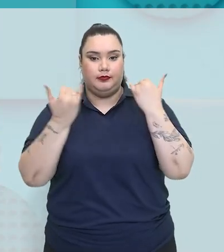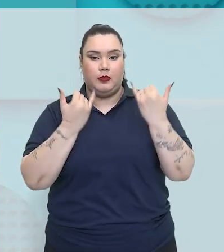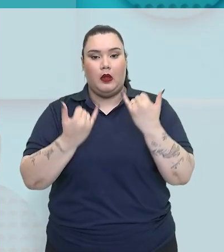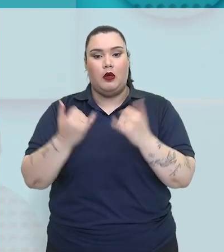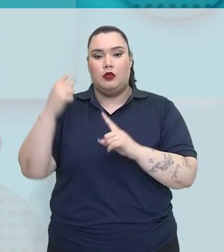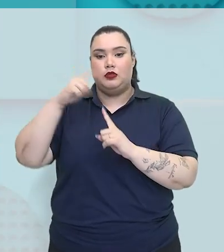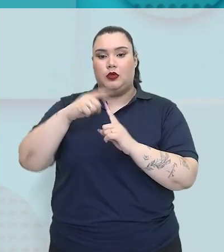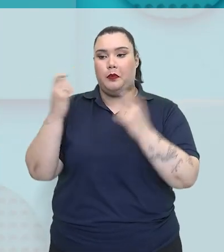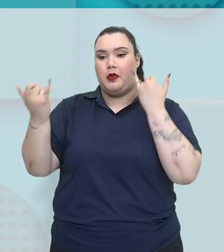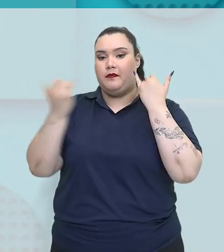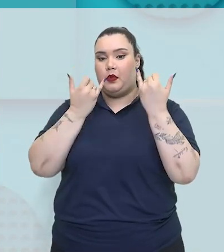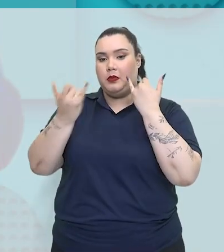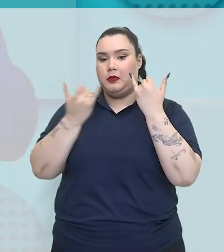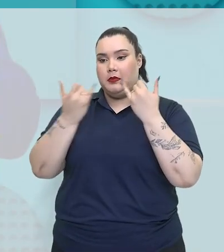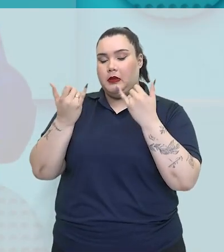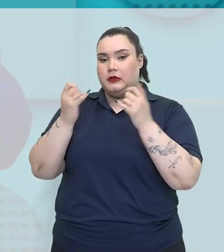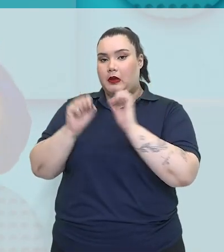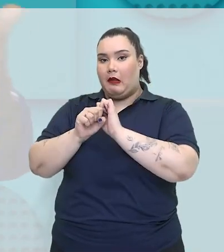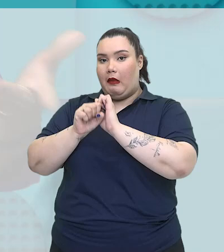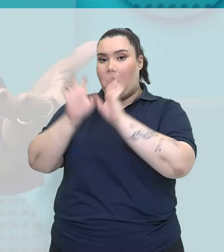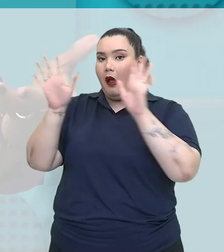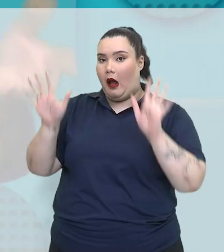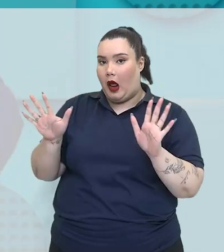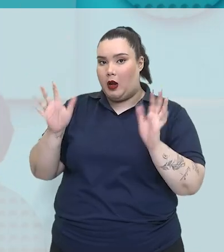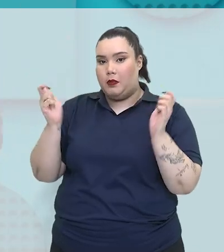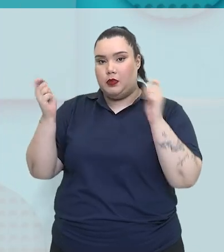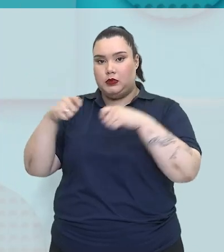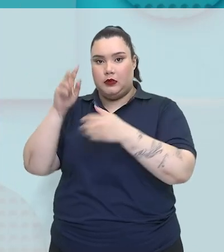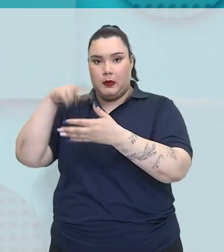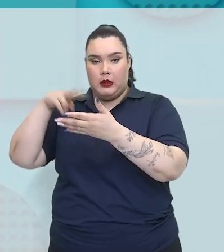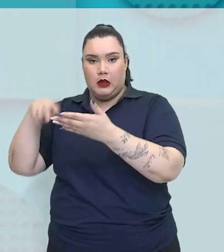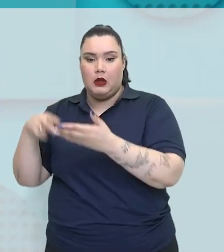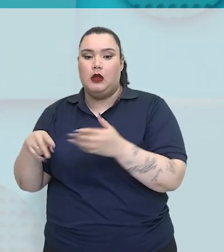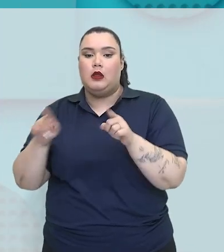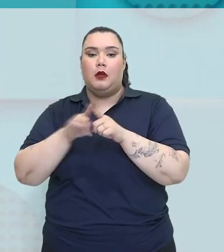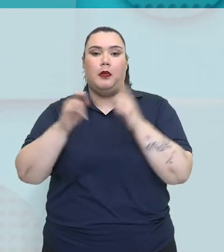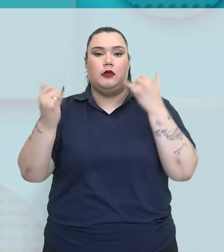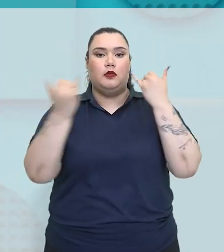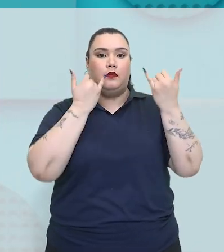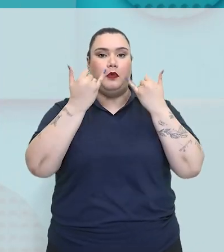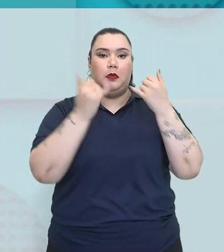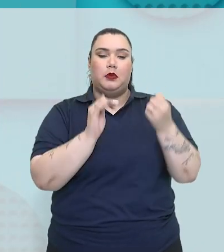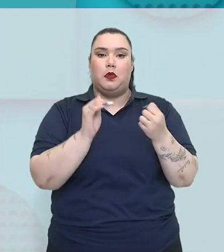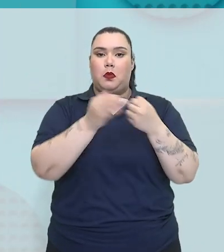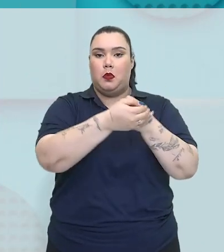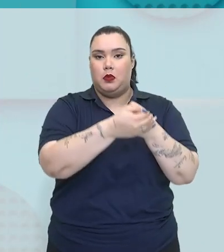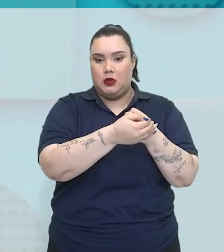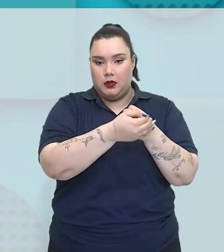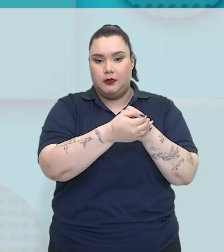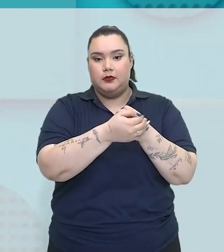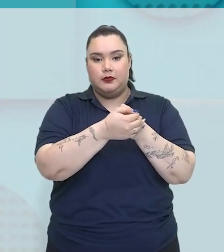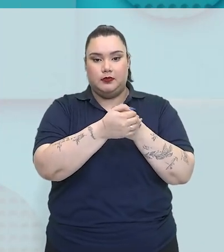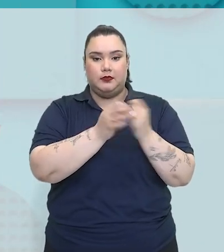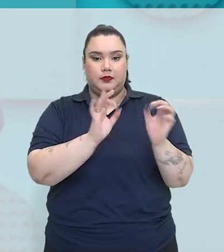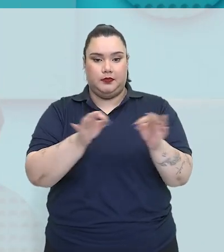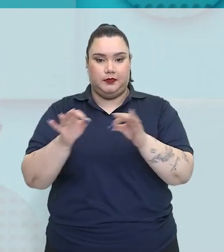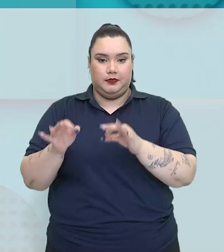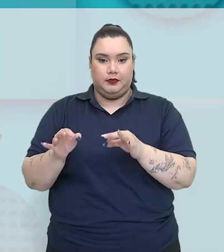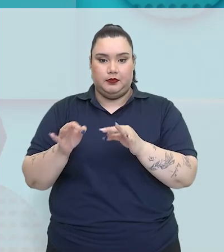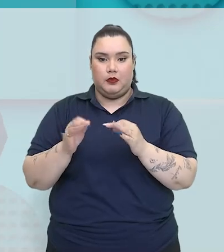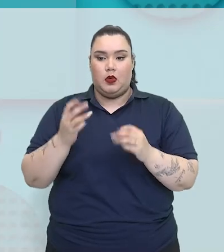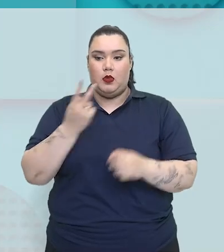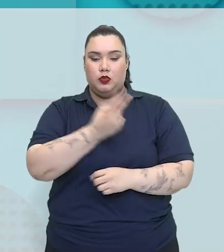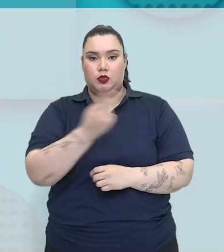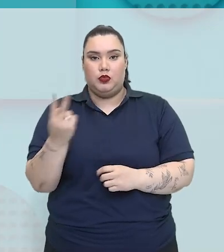Eu tenho as informações explícitas e eu tenho as informações implícitas.